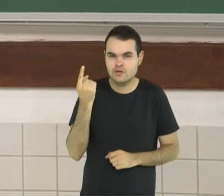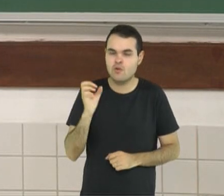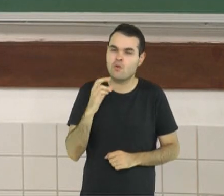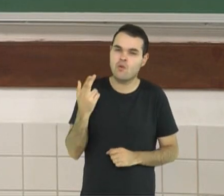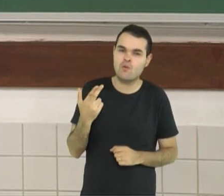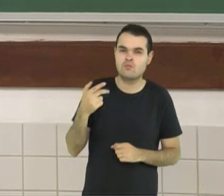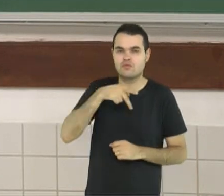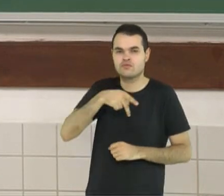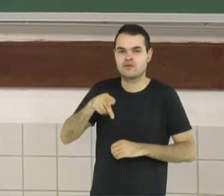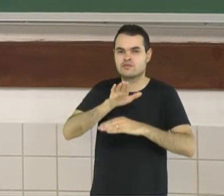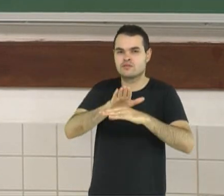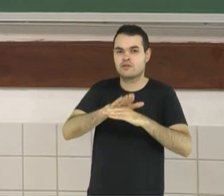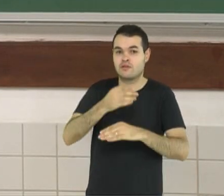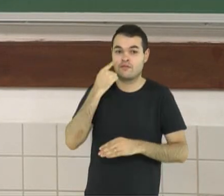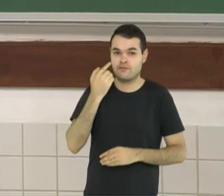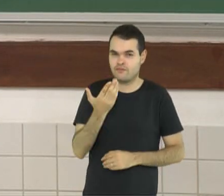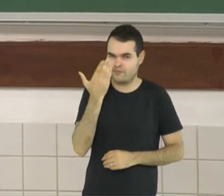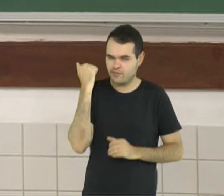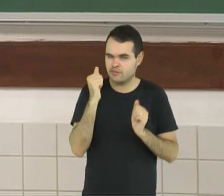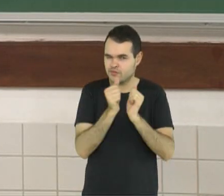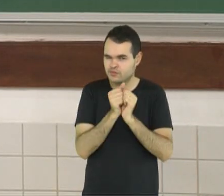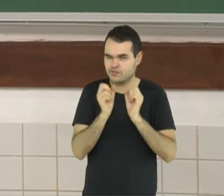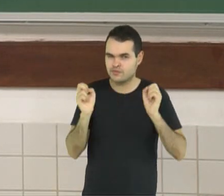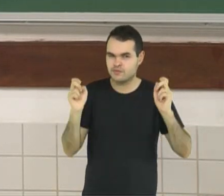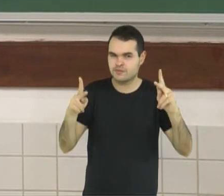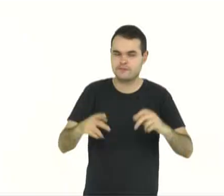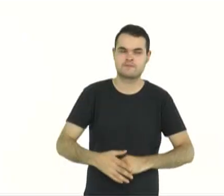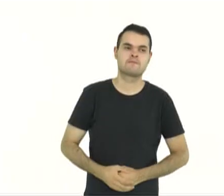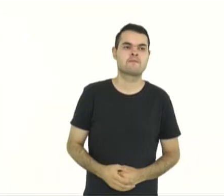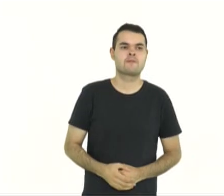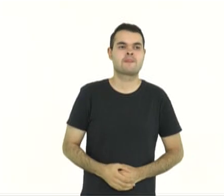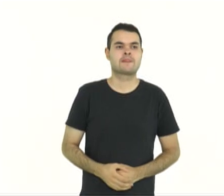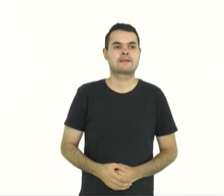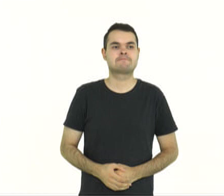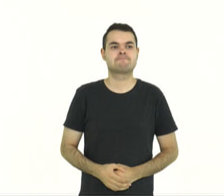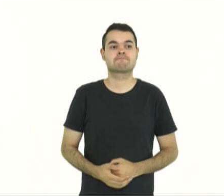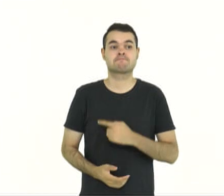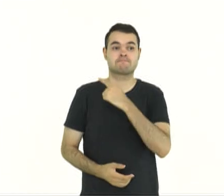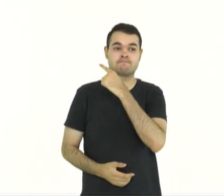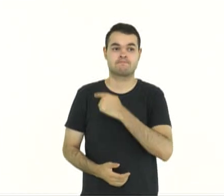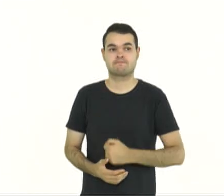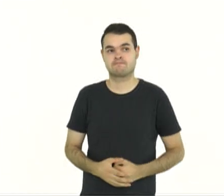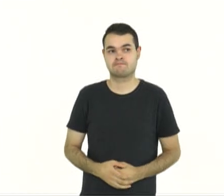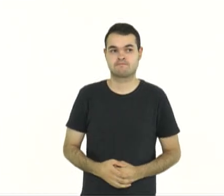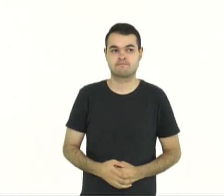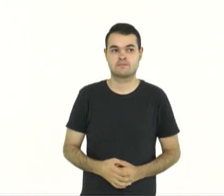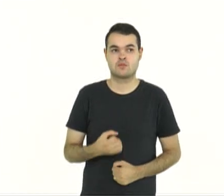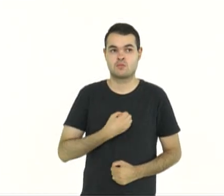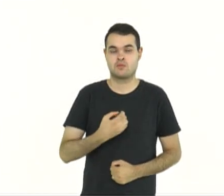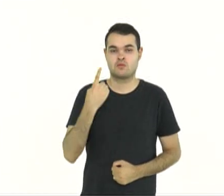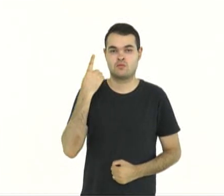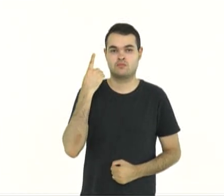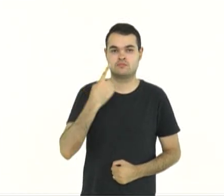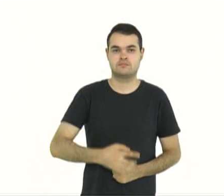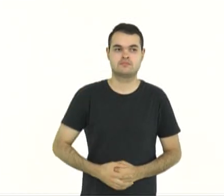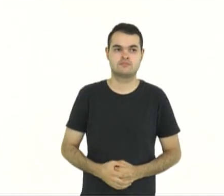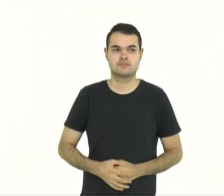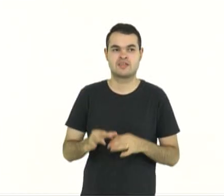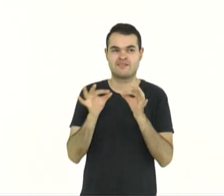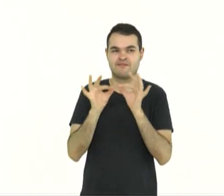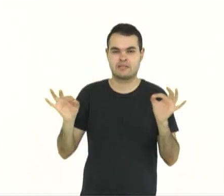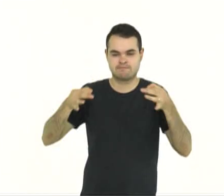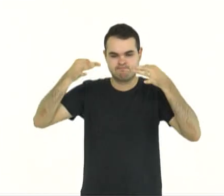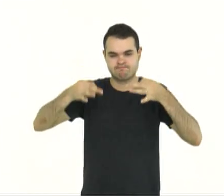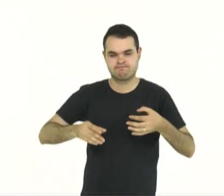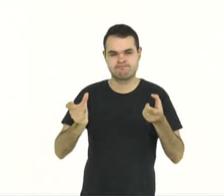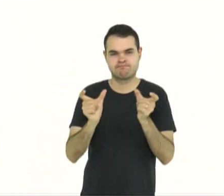preferem ajuda da professora? Vamos corrigir juntos, se vocês conseguiram entender? Então, olha lá. Número 1 ali, ó, a frase que